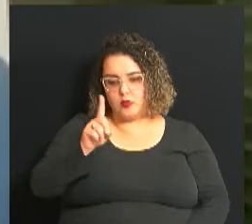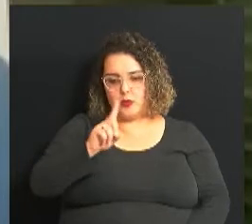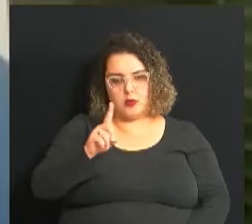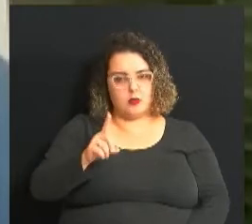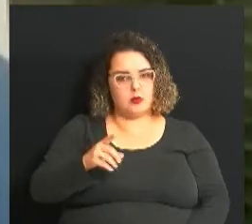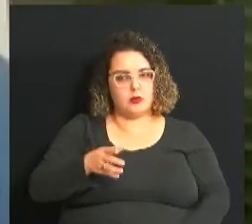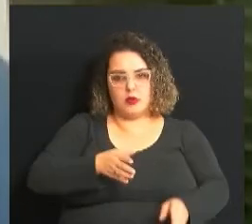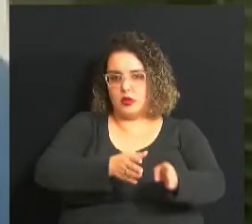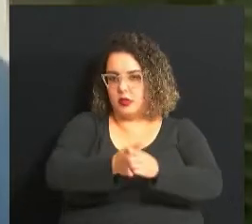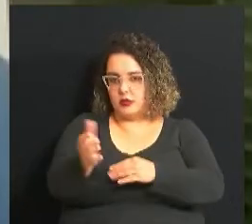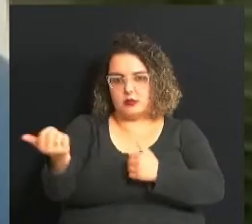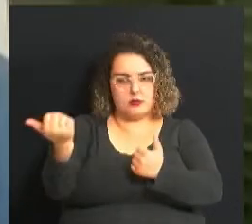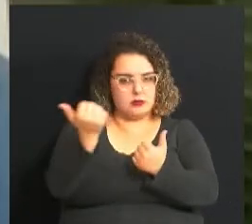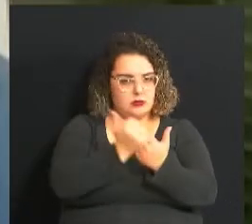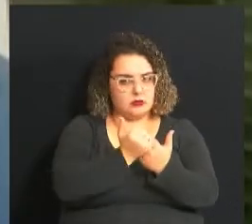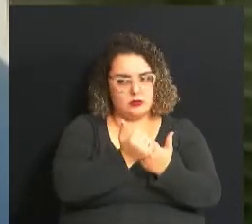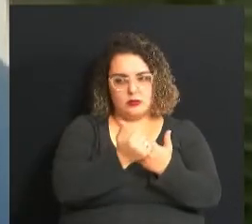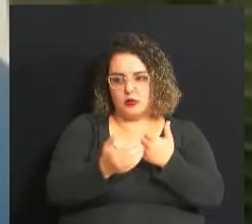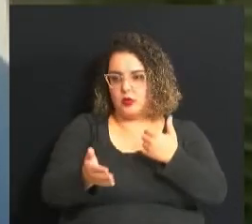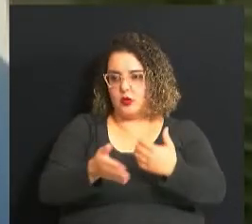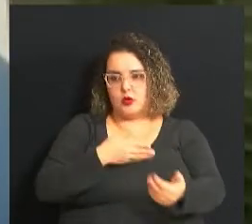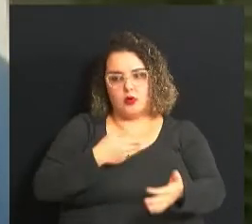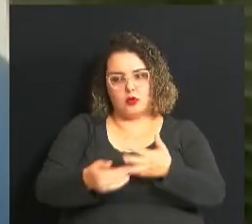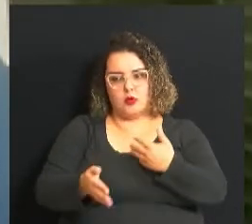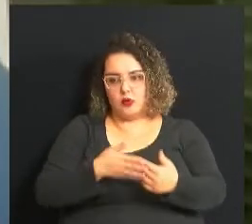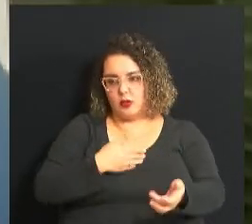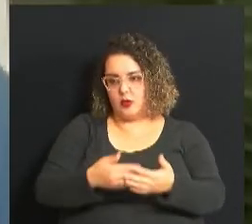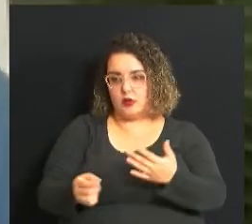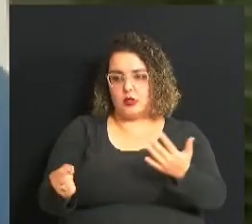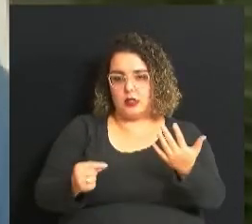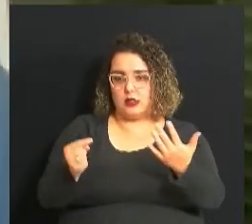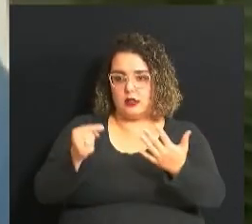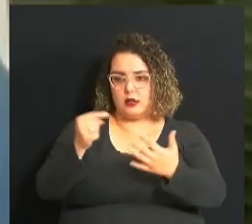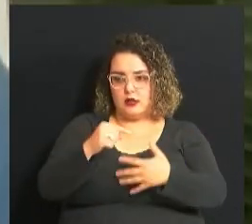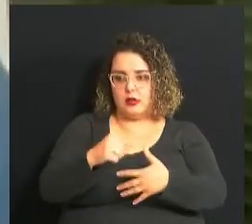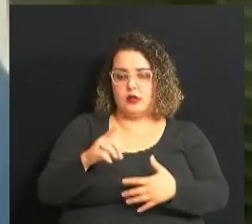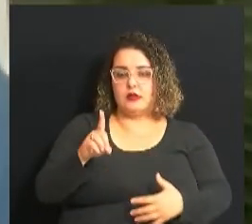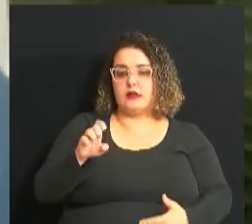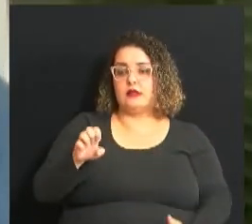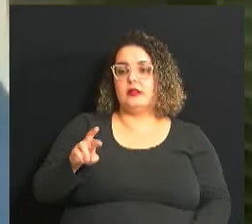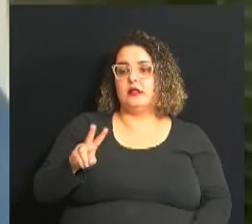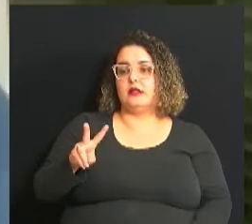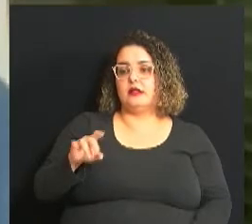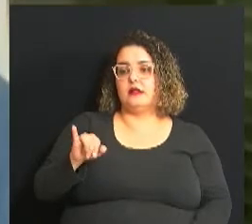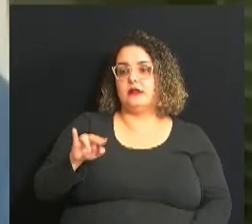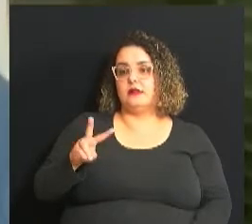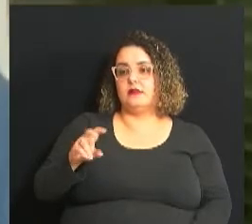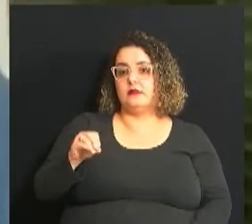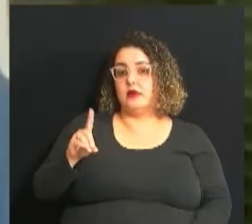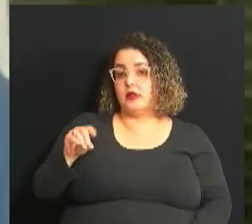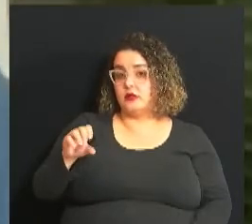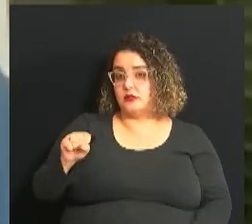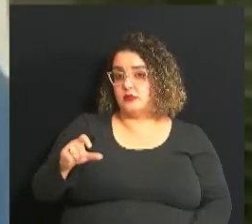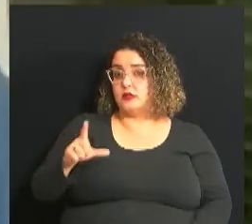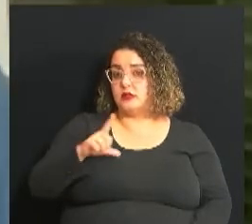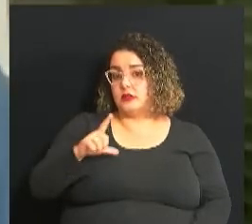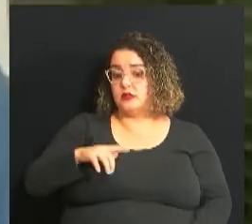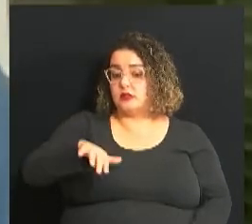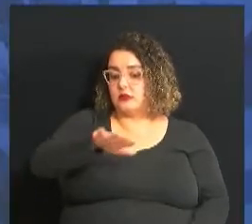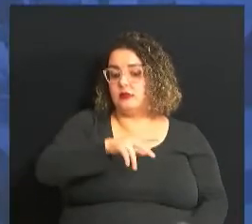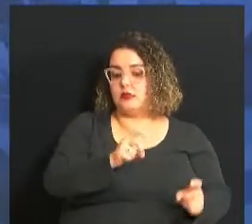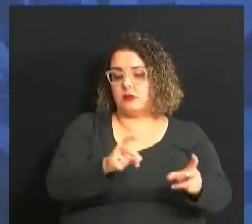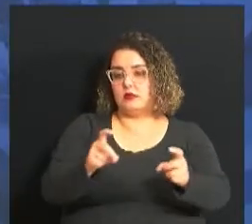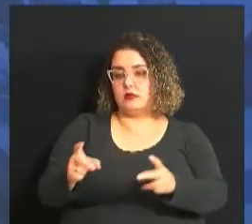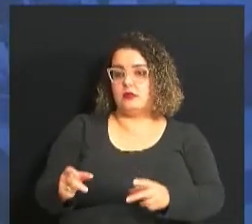reposição com qualquer um desses derivados aí que existem no mercado. Olha só essa pergunta de uma